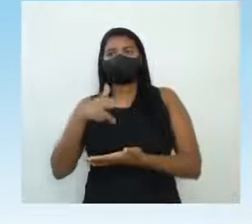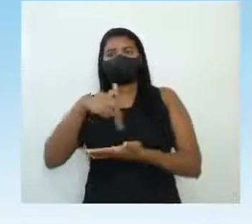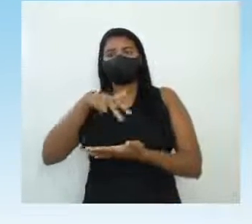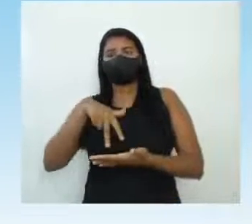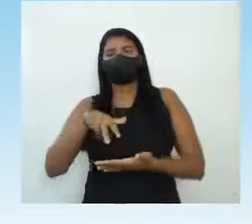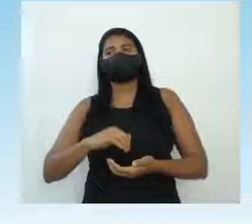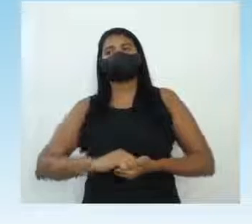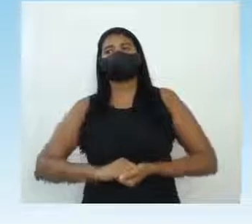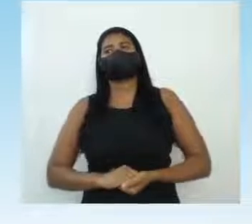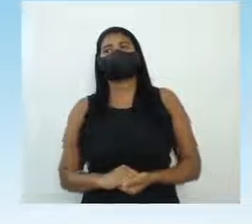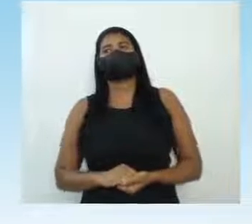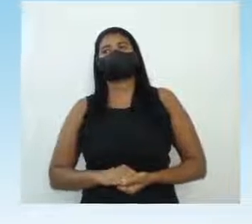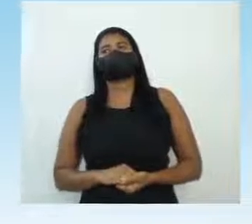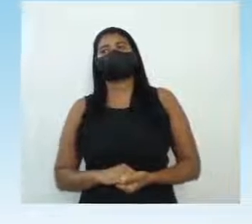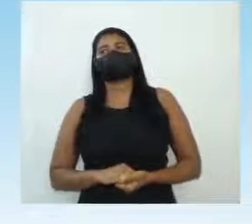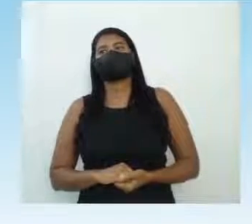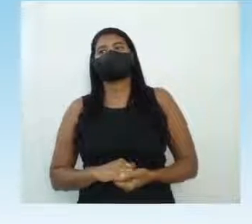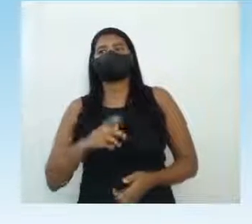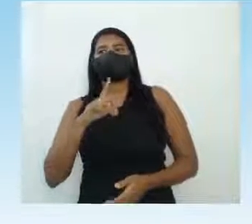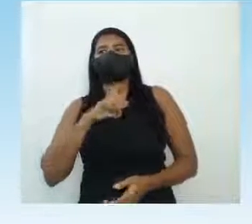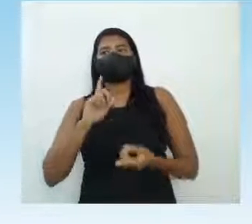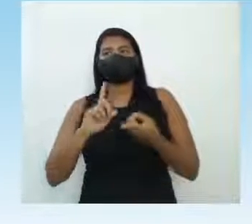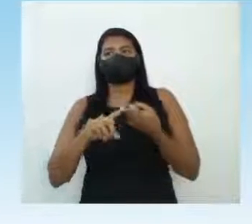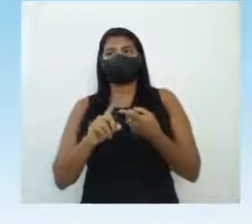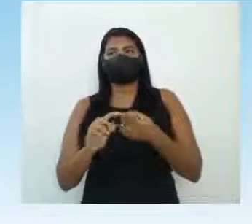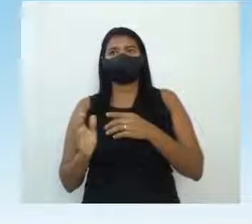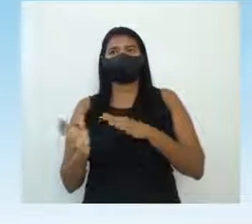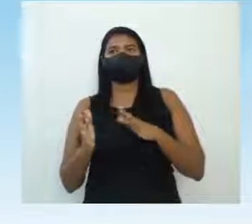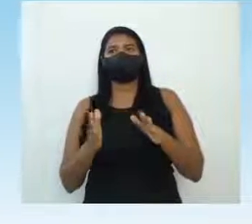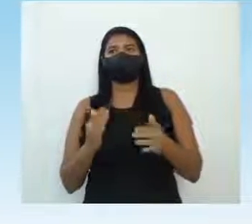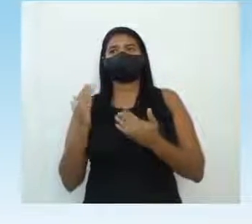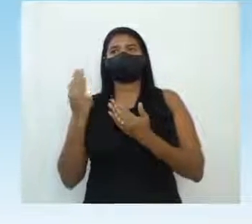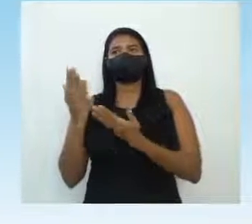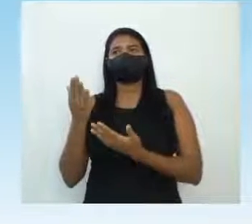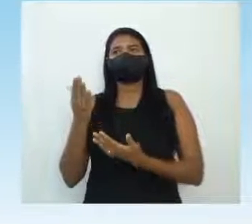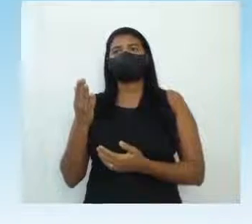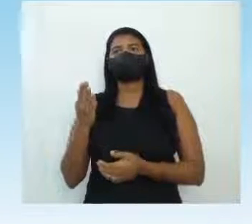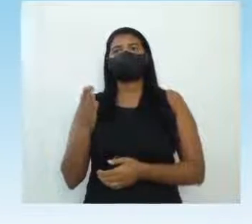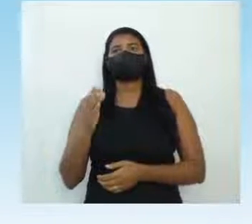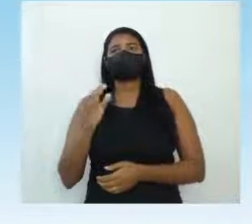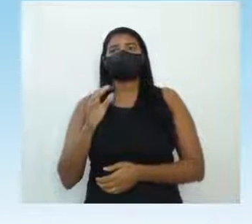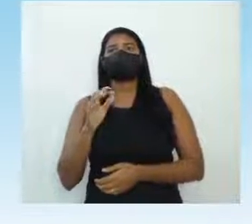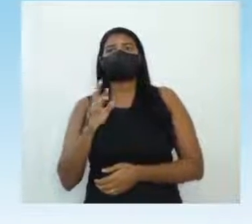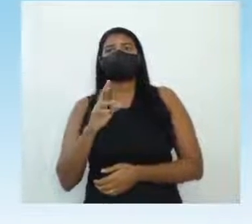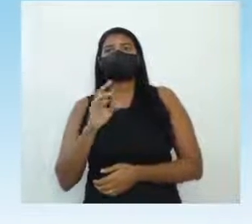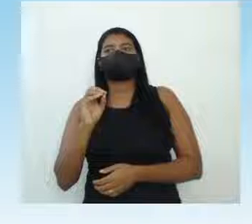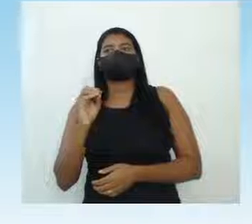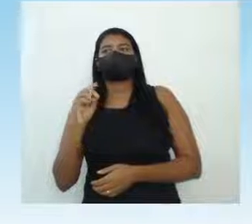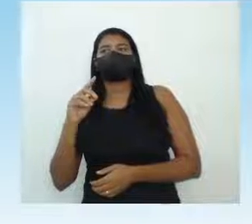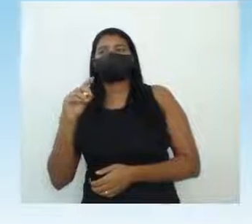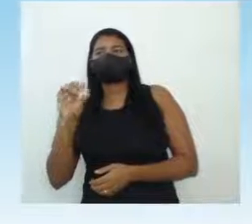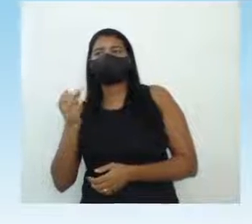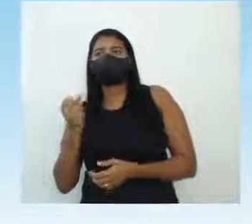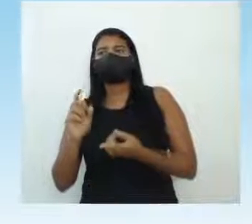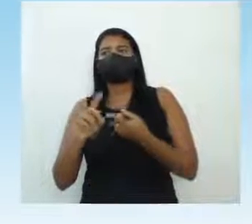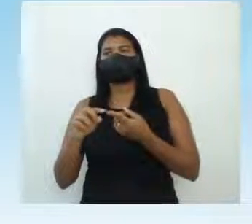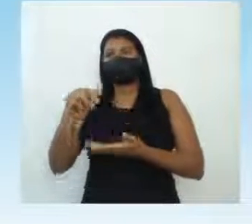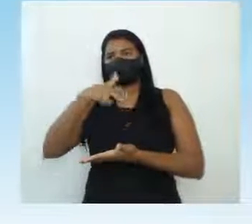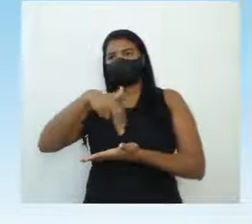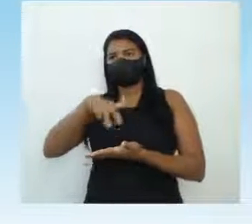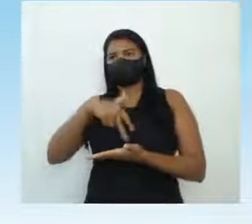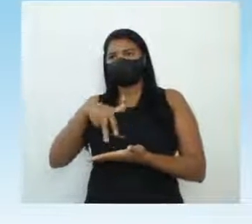tá? Temos também os drops. O que seriam os drops? São os movimentos de transição. Então, você vê que